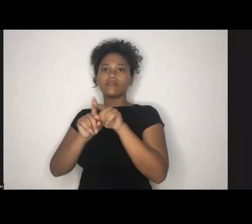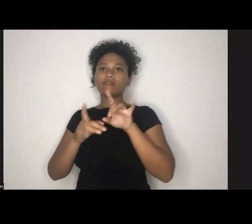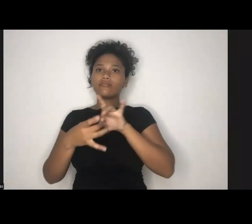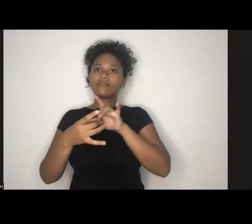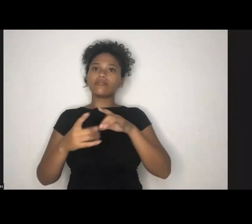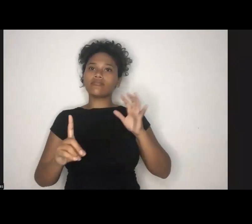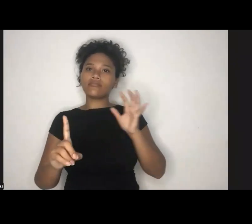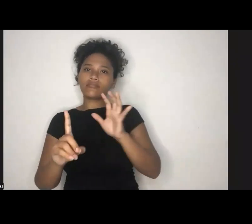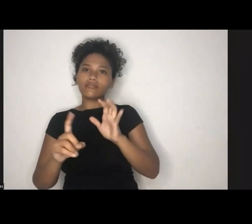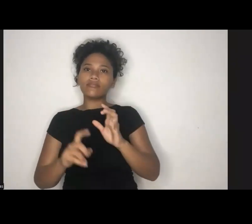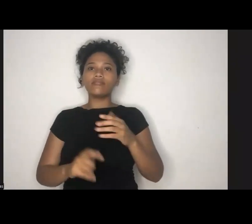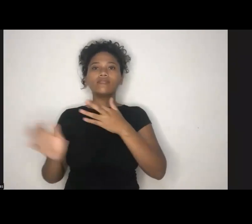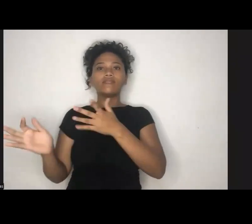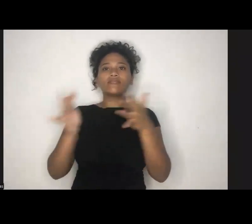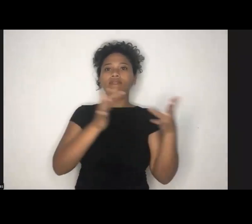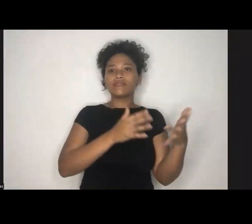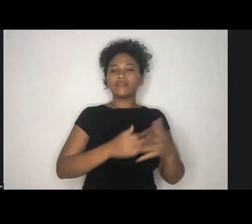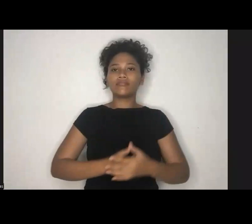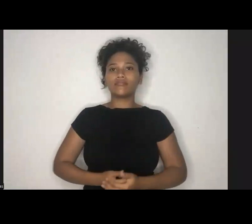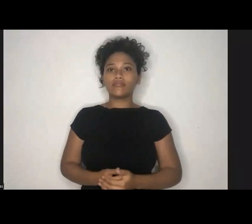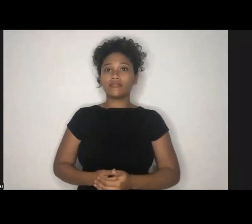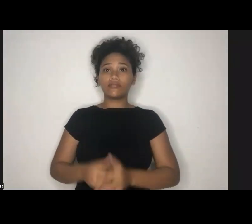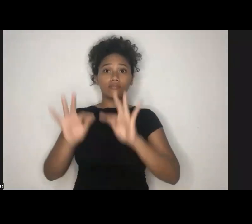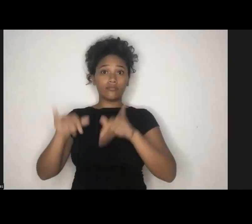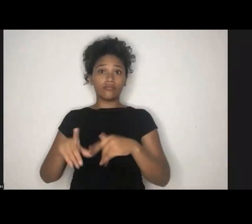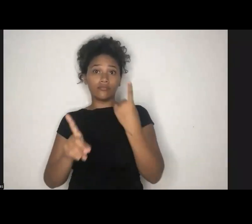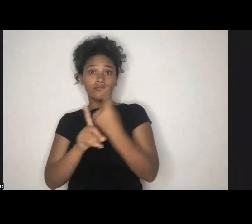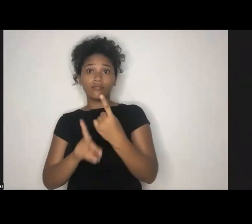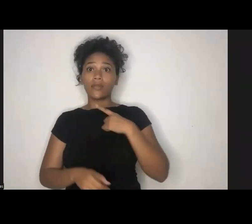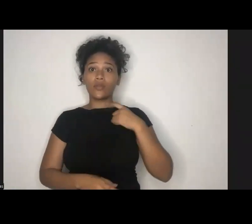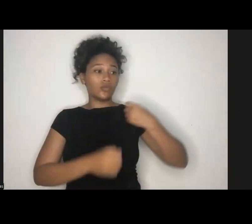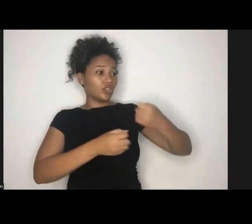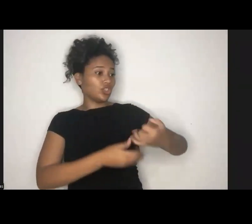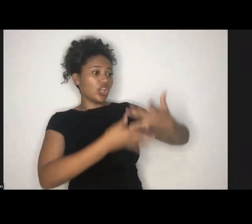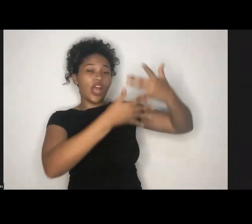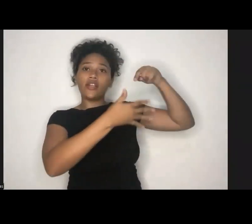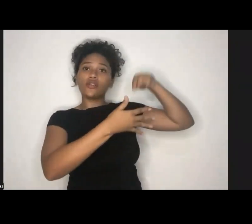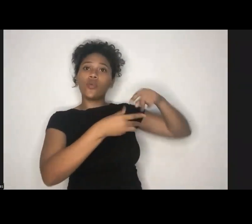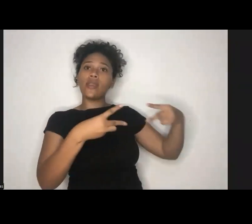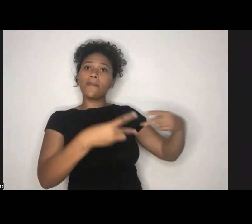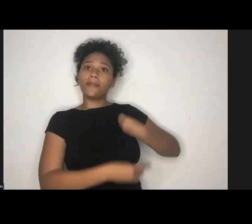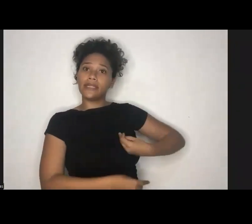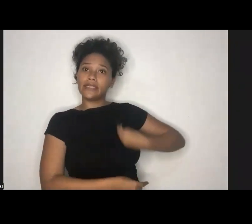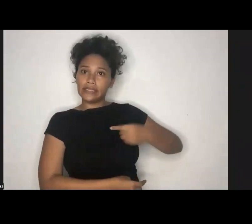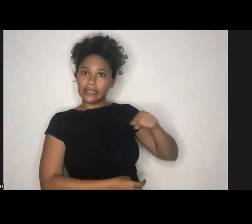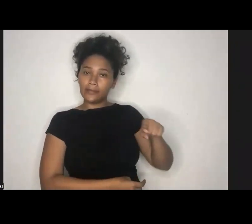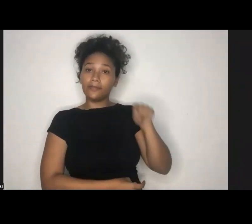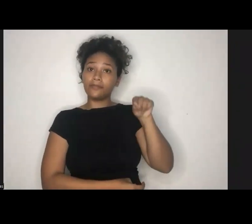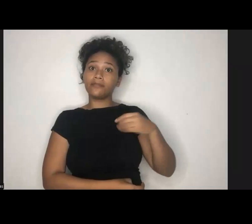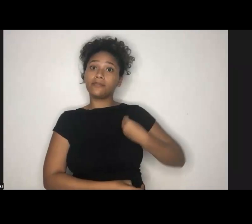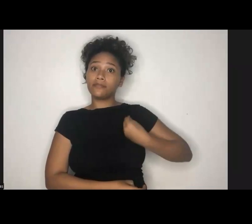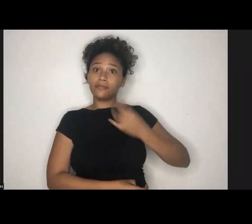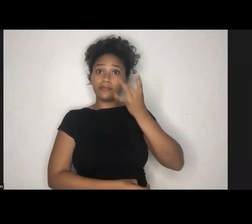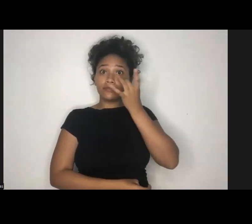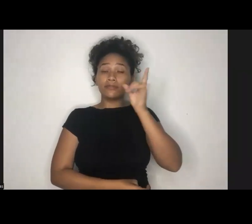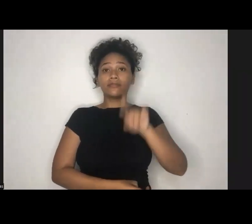ao longo Desse nosso tempo bem no final do encontro vai ter aqui no chat o link da lista de presença essa presença ela serve